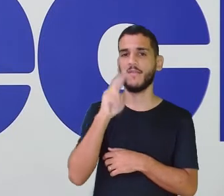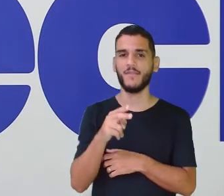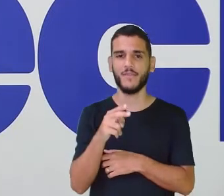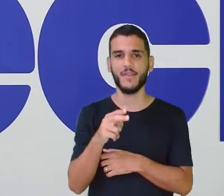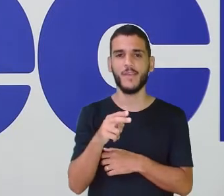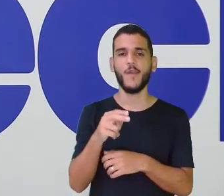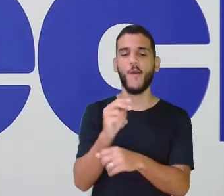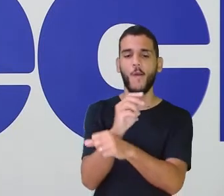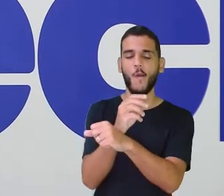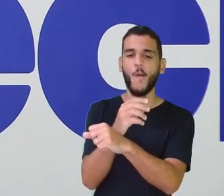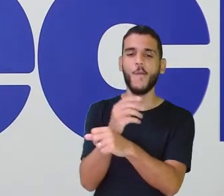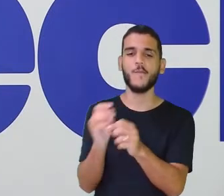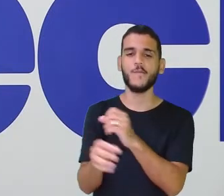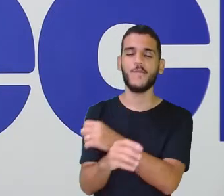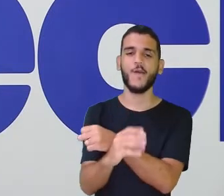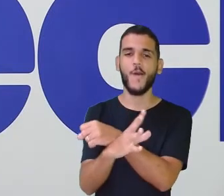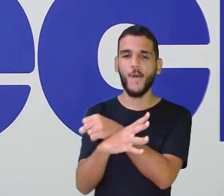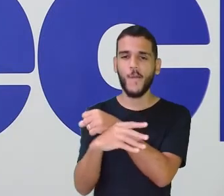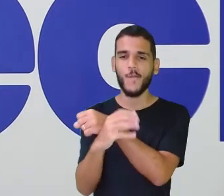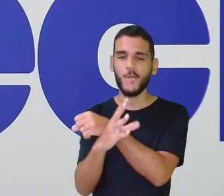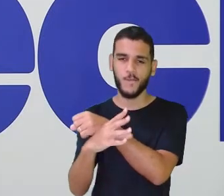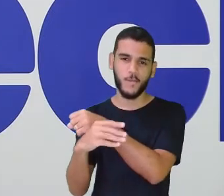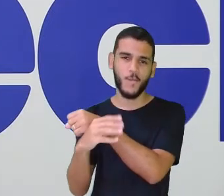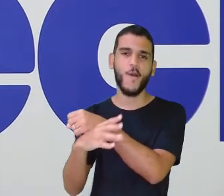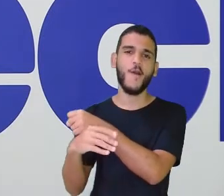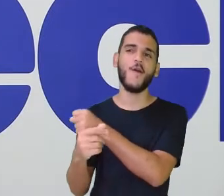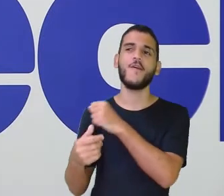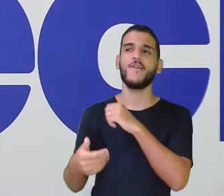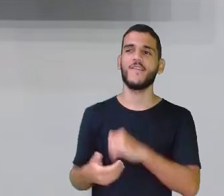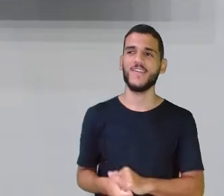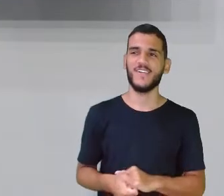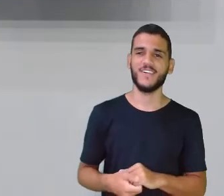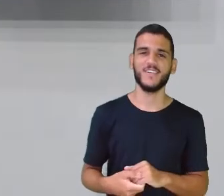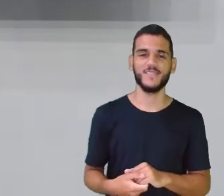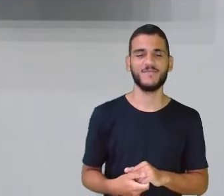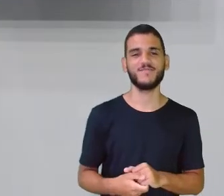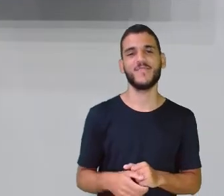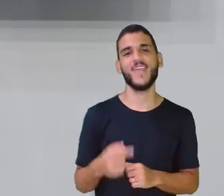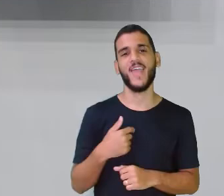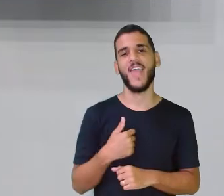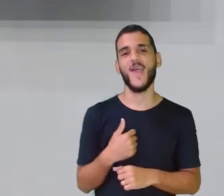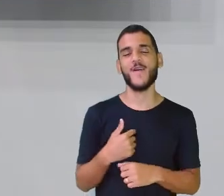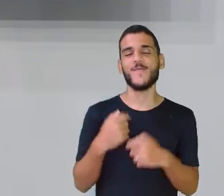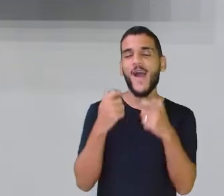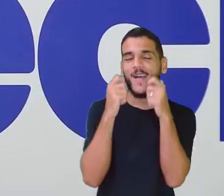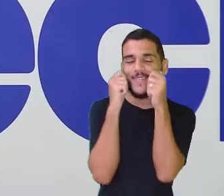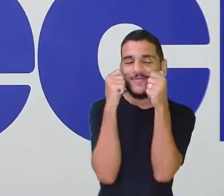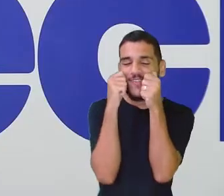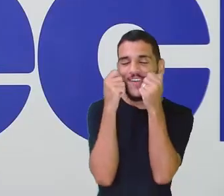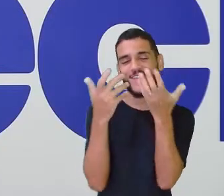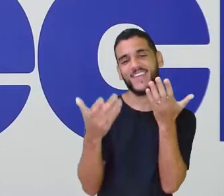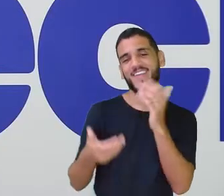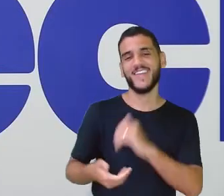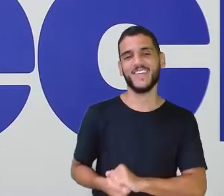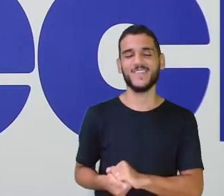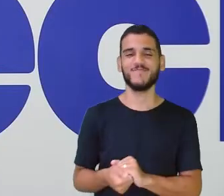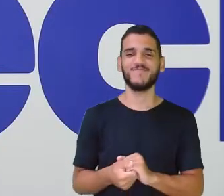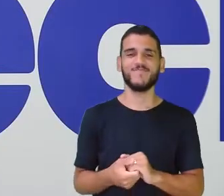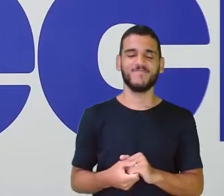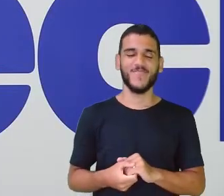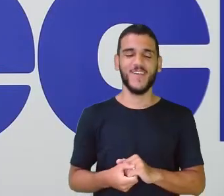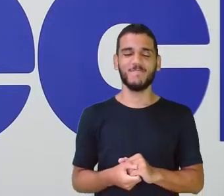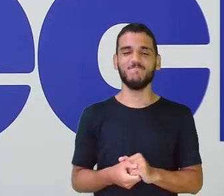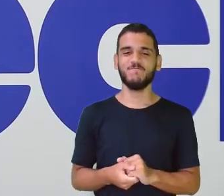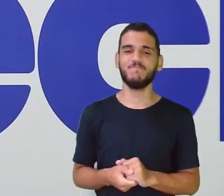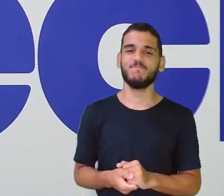ela surtava. Eu acho que ela ficou meio assustadinha com o polvo. Ah, eu achei ele tão fofinho, Ana. Eu acho que ela não achou fofinho igual você, senão